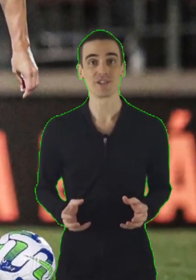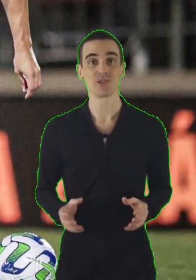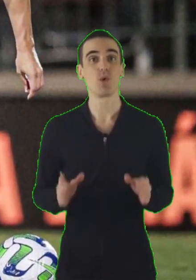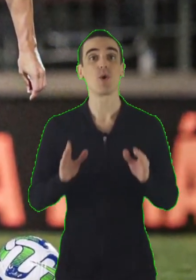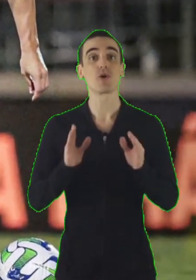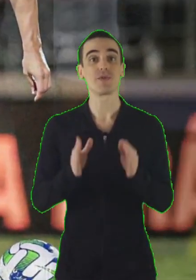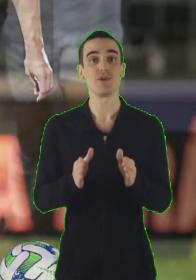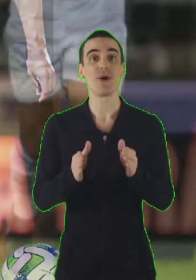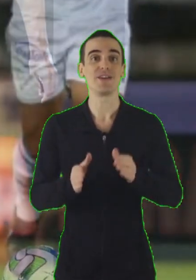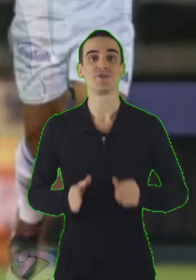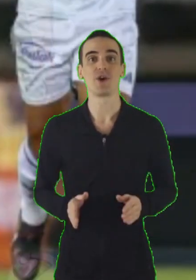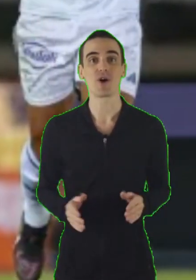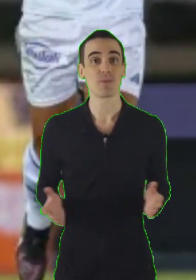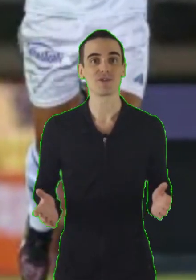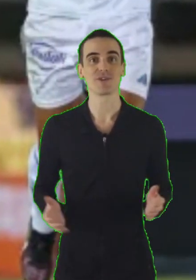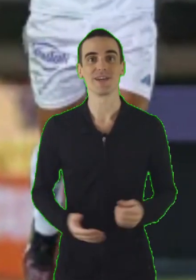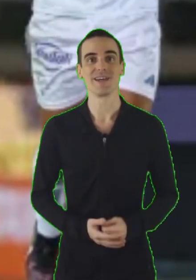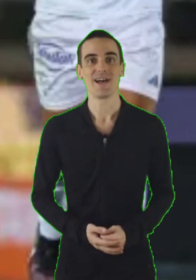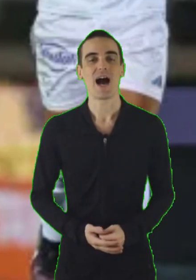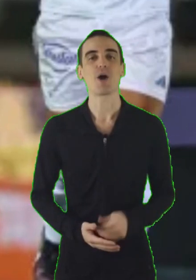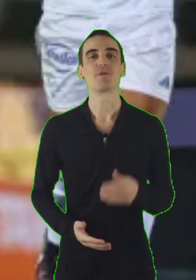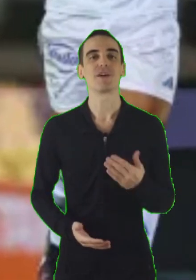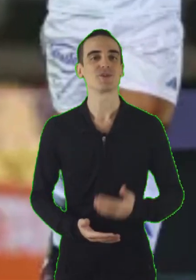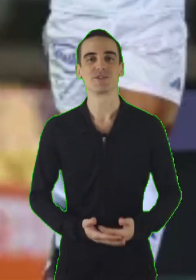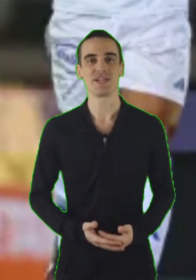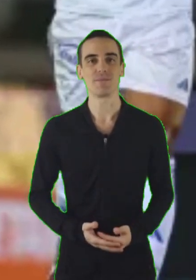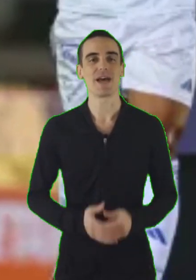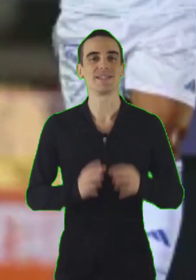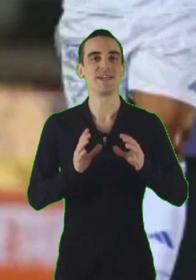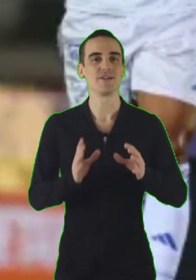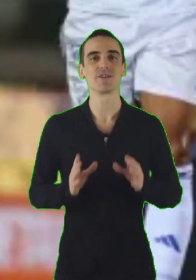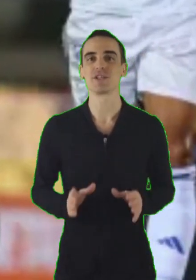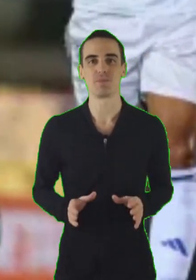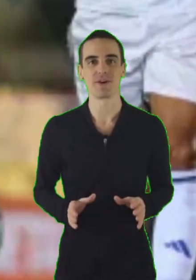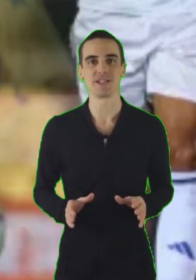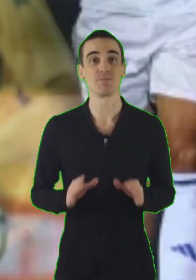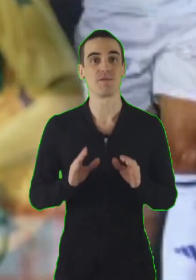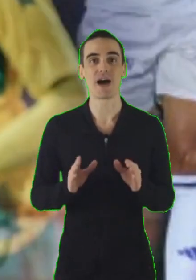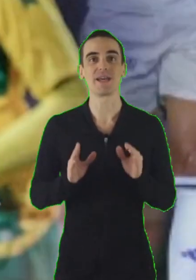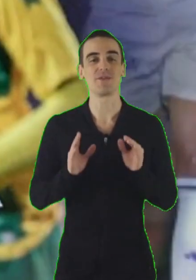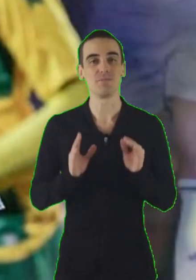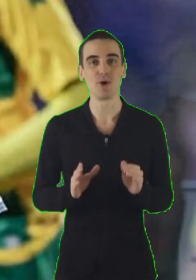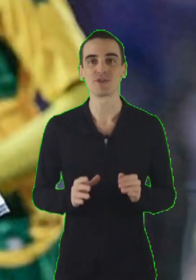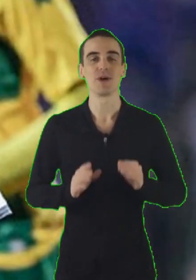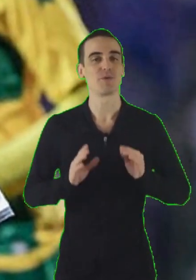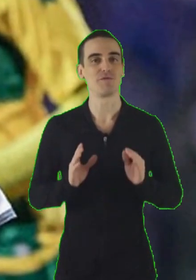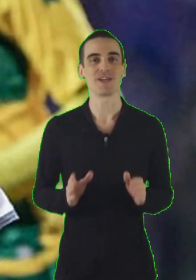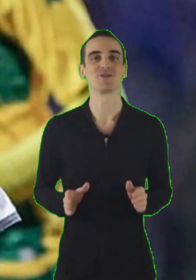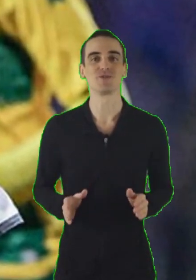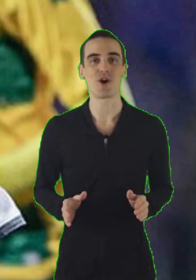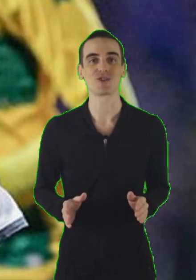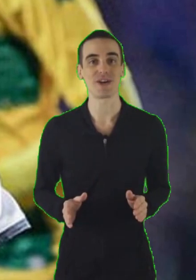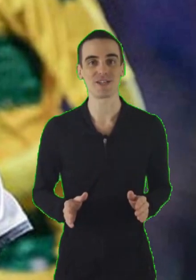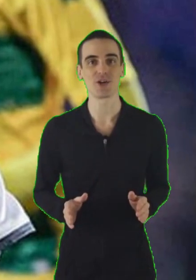No ataque, Gilberto fica mais uma vez fora dos relacionados por opção da comissão técnica. Com isso, a tendência é que o trio Arthur